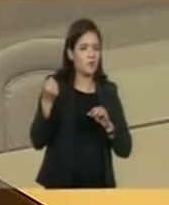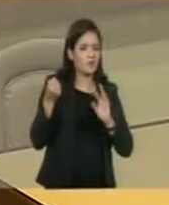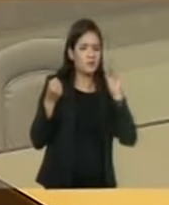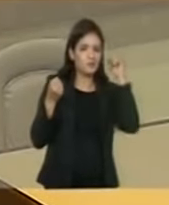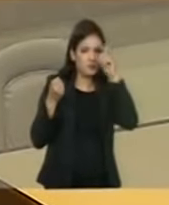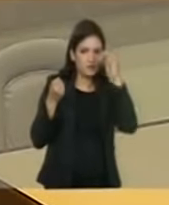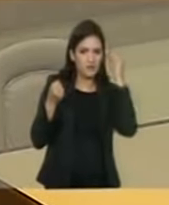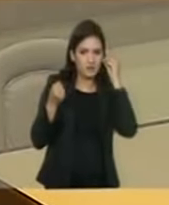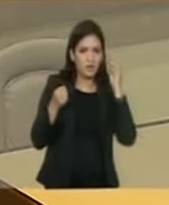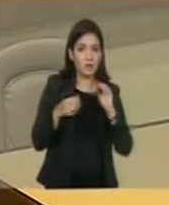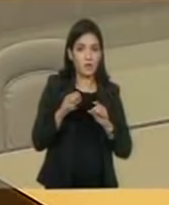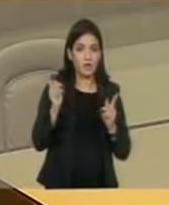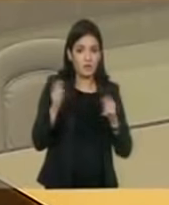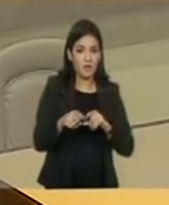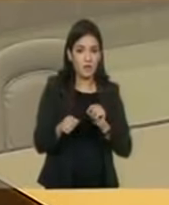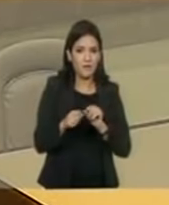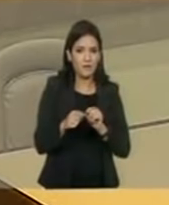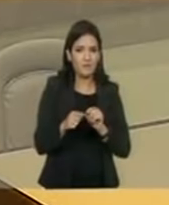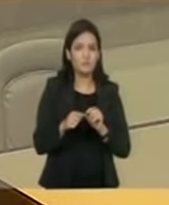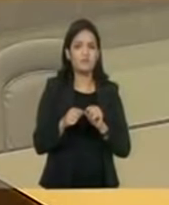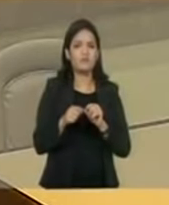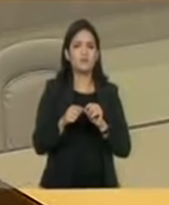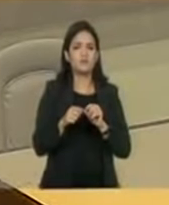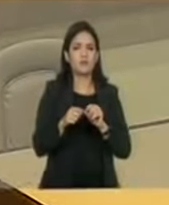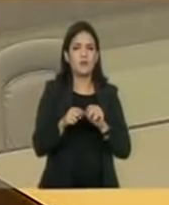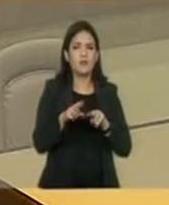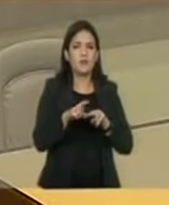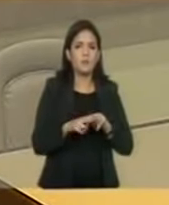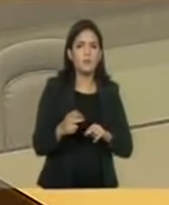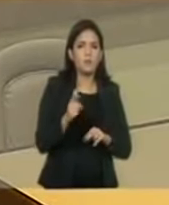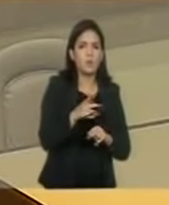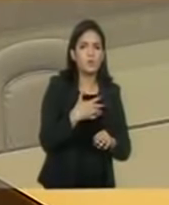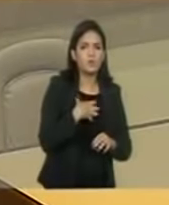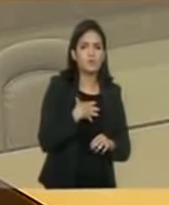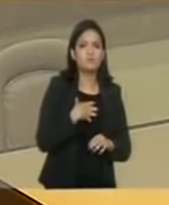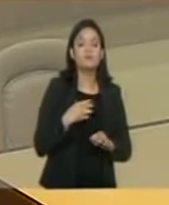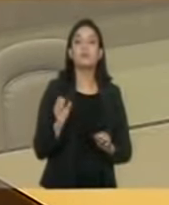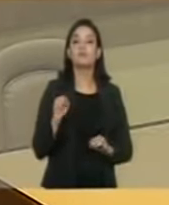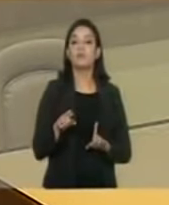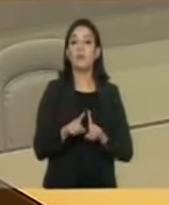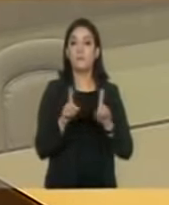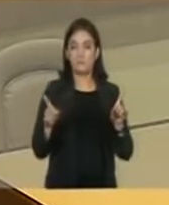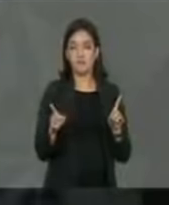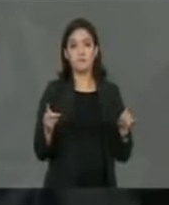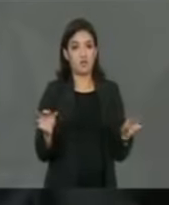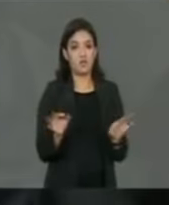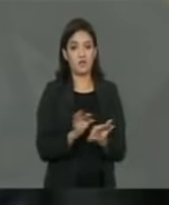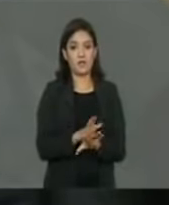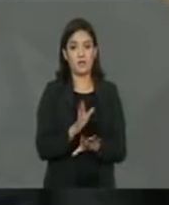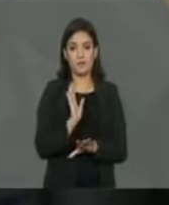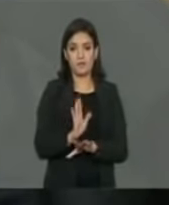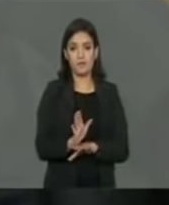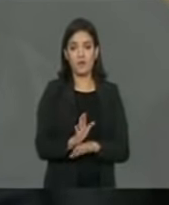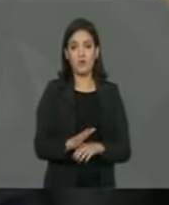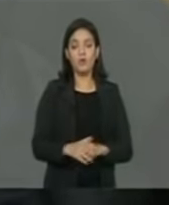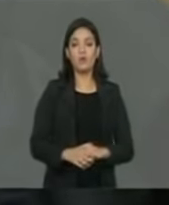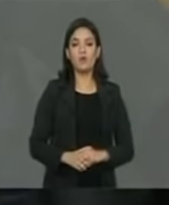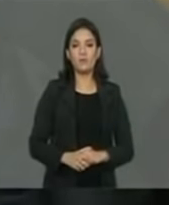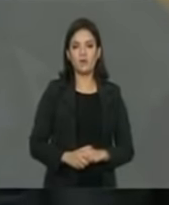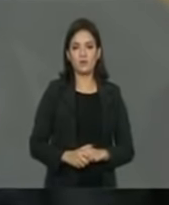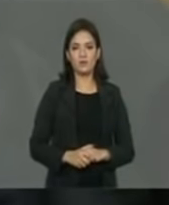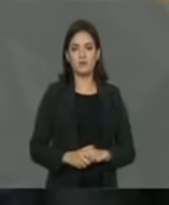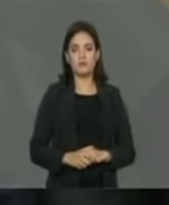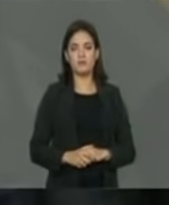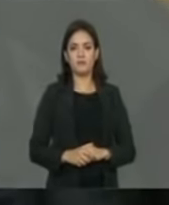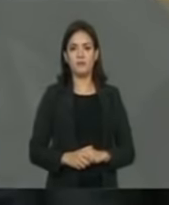uma constatação de lege ferenda de lege ferenda exatamente não é só para concluir as minhas conclusões não quer concluiu que estava